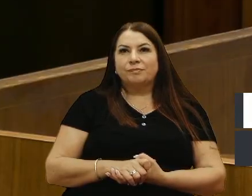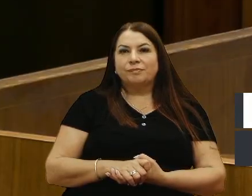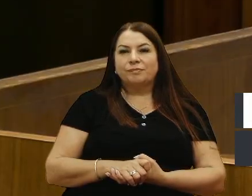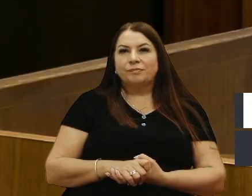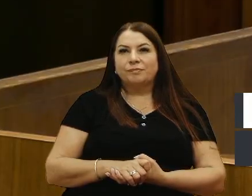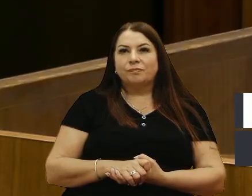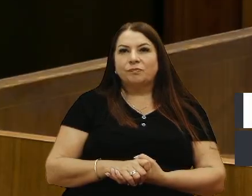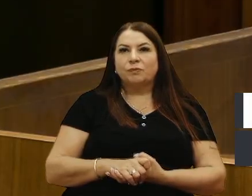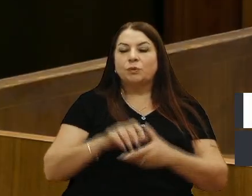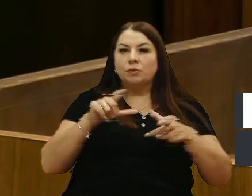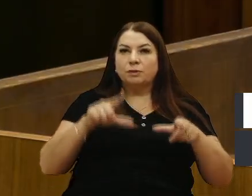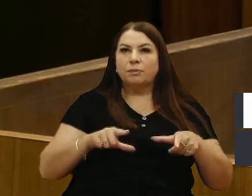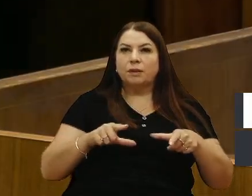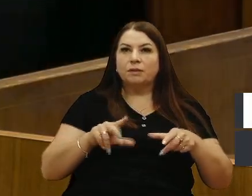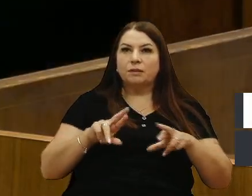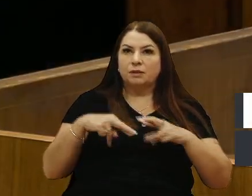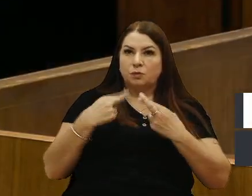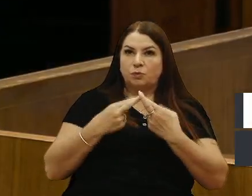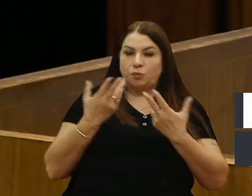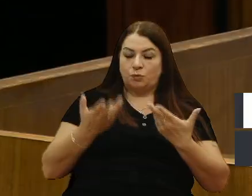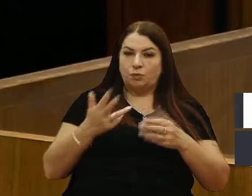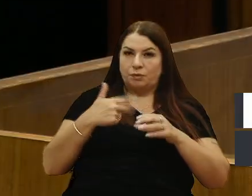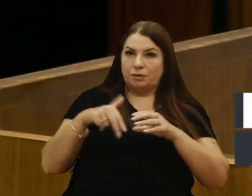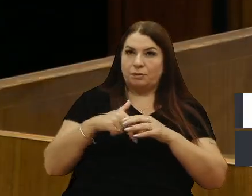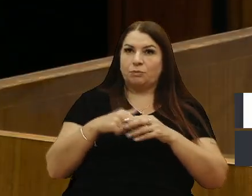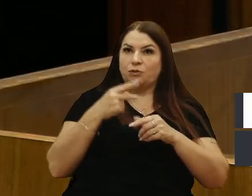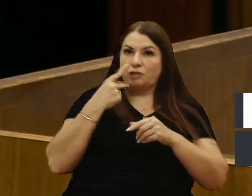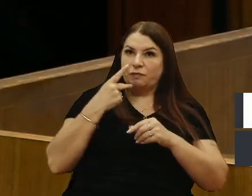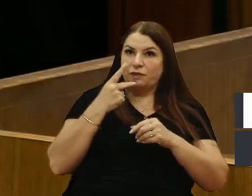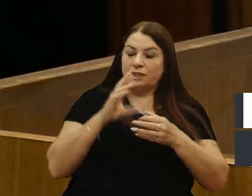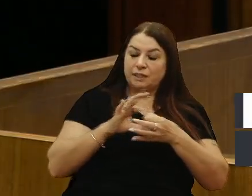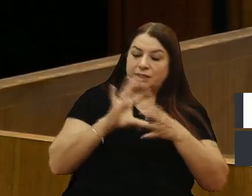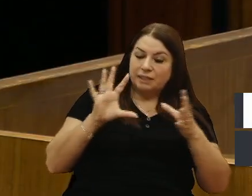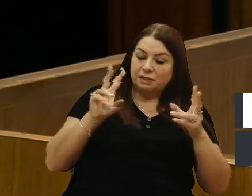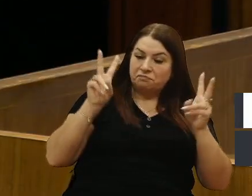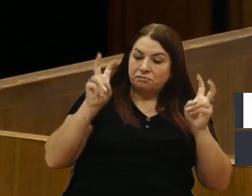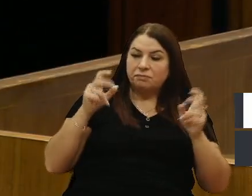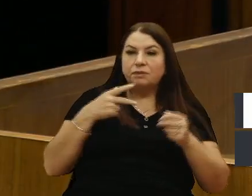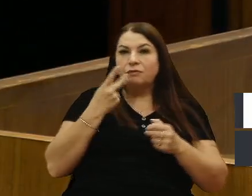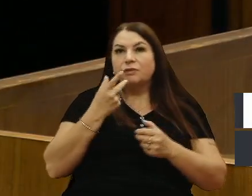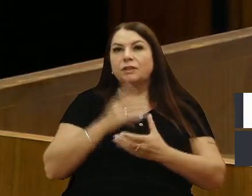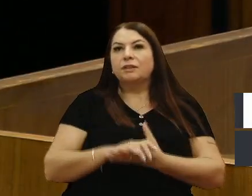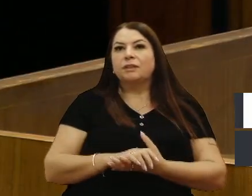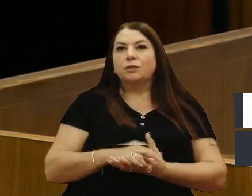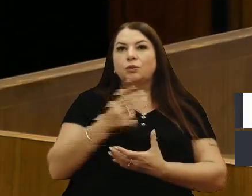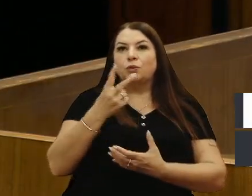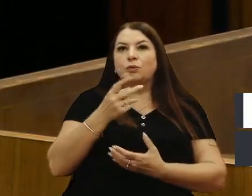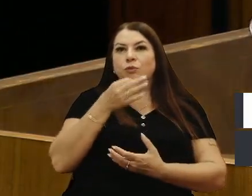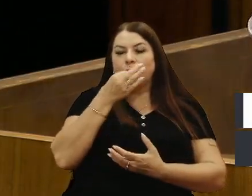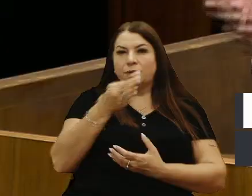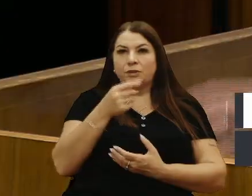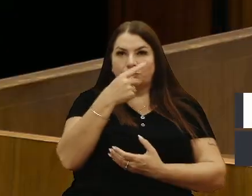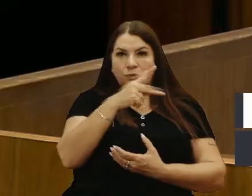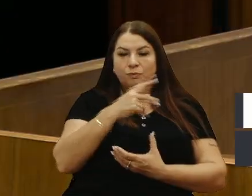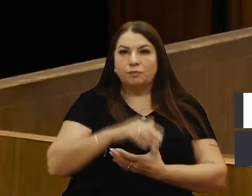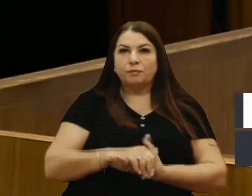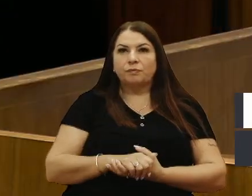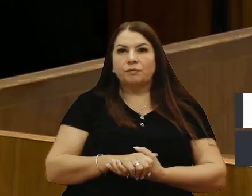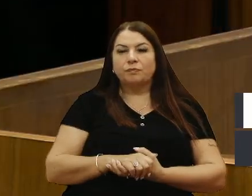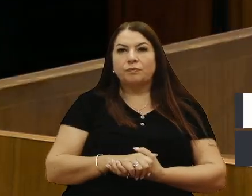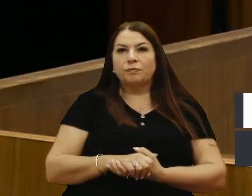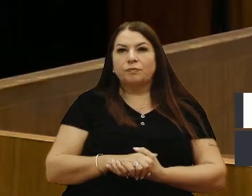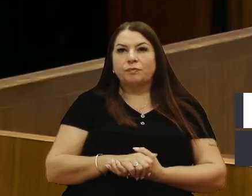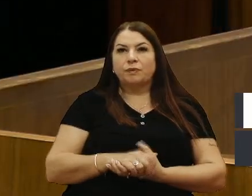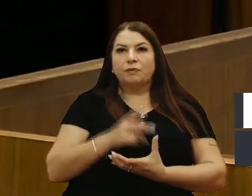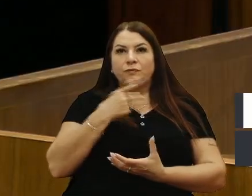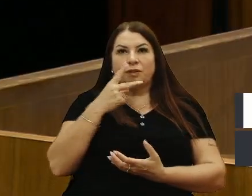E como o espaço de grande expediente é um espaço de falas livres, né? Eu quero fazer só 2 comentários. Um deles, em relação à